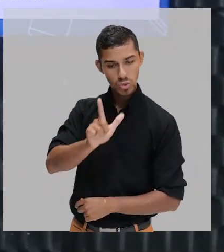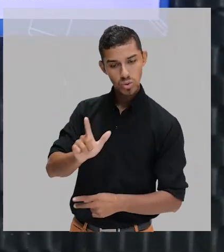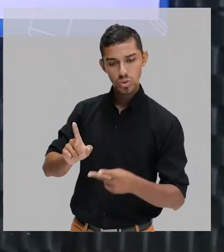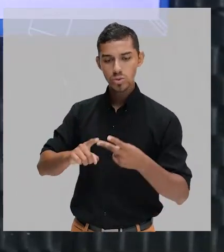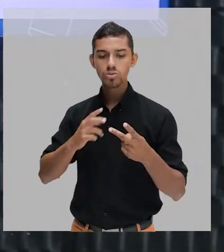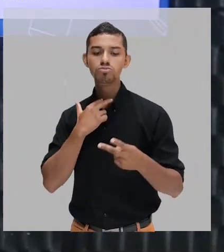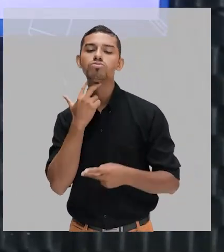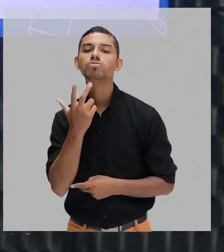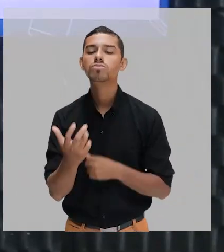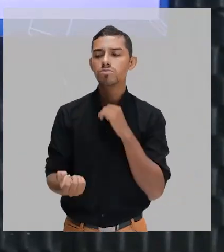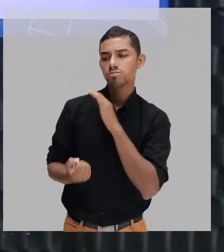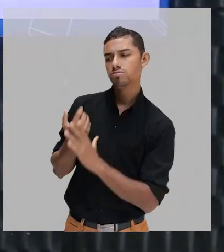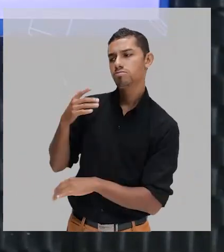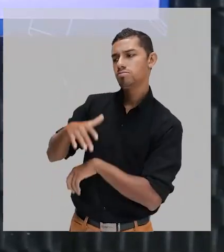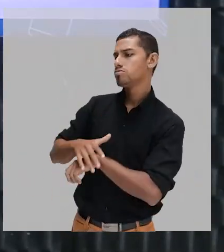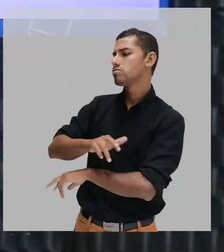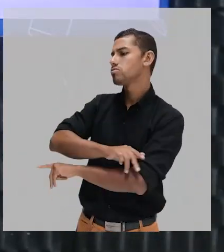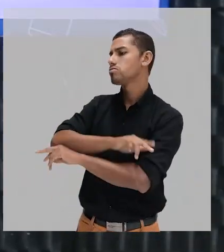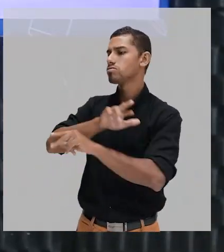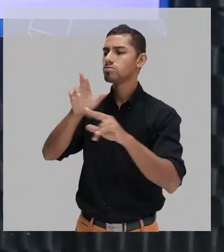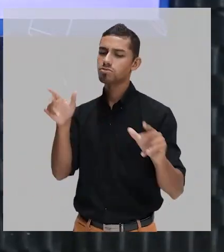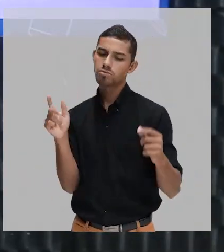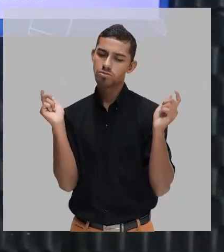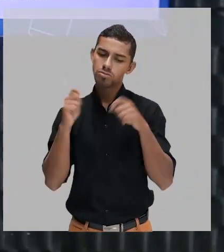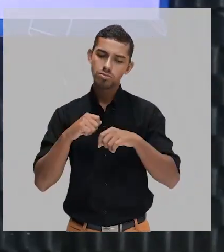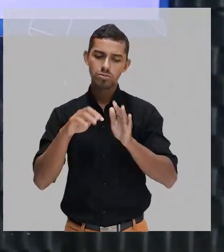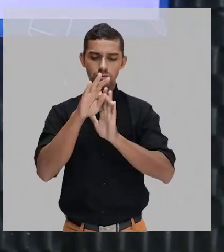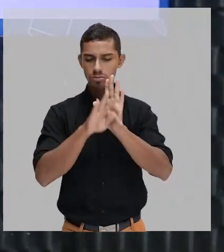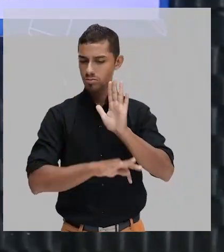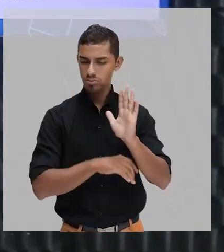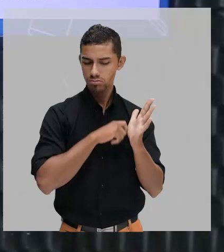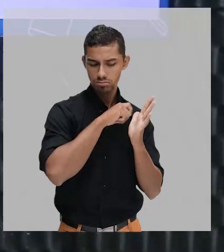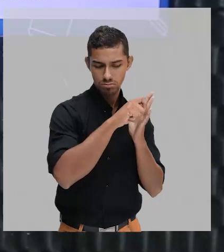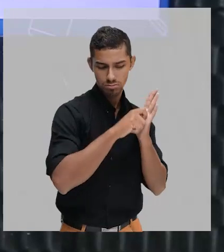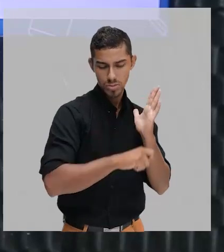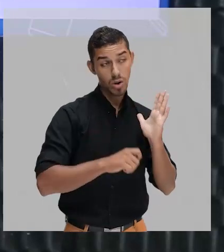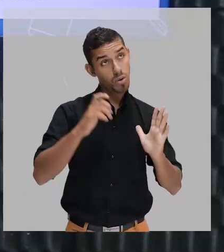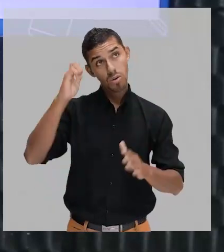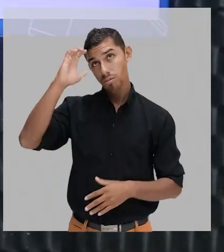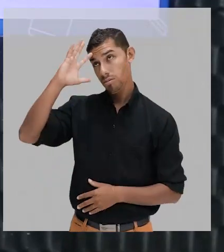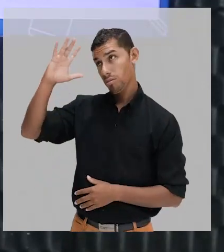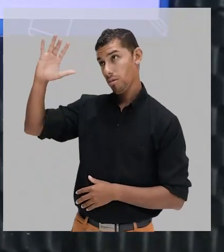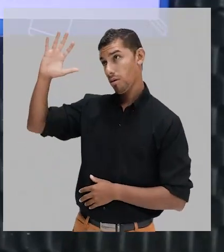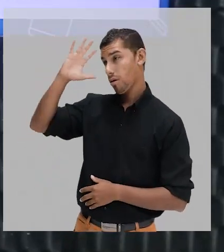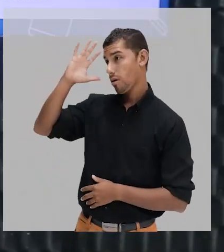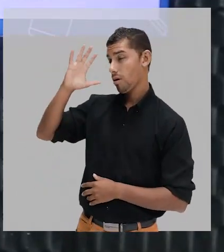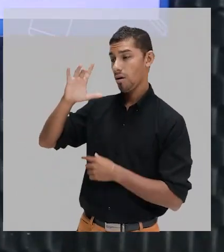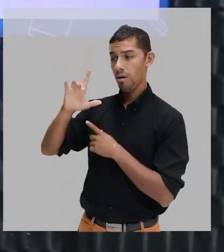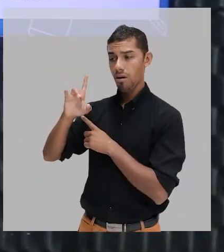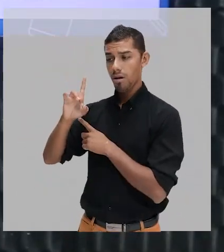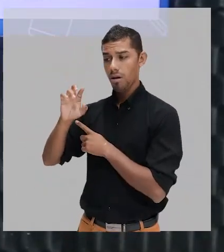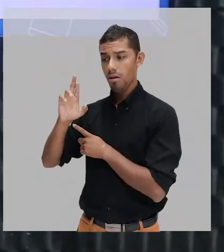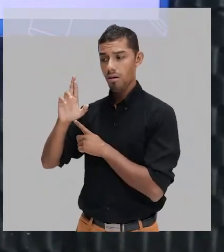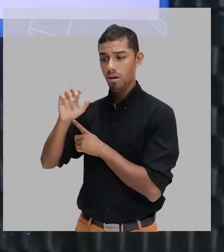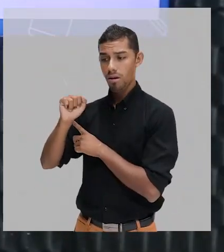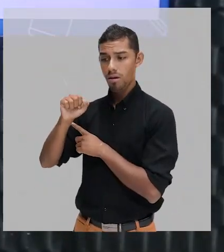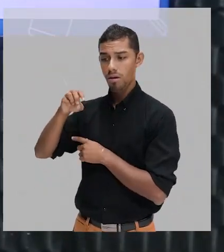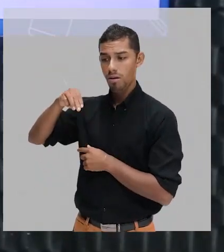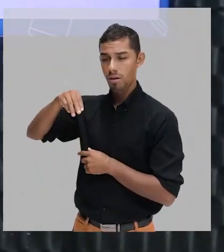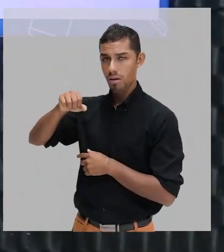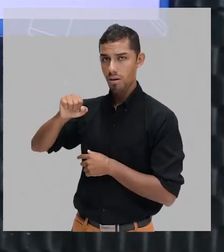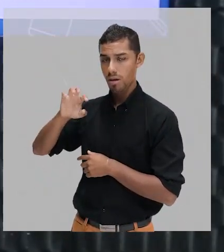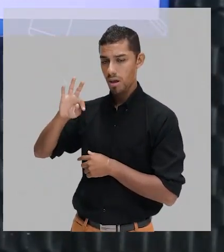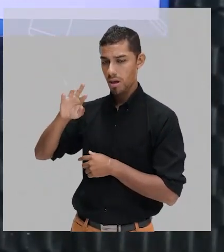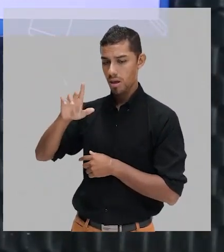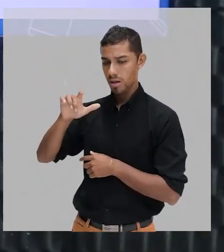O texto, né, ele pode ser um texto escrito, literatura, ou posso construir ele com pós-dramaturgia. Tudo isso que eu acabei de